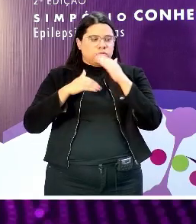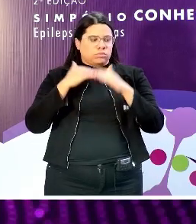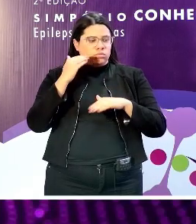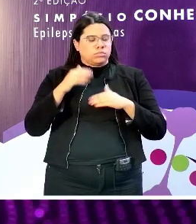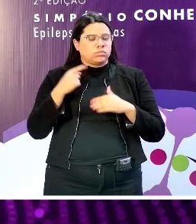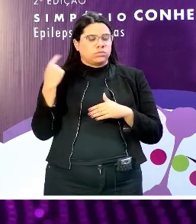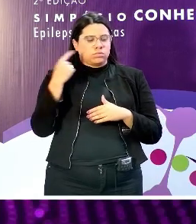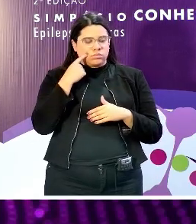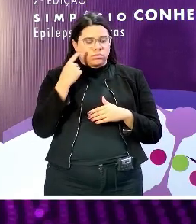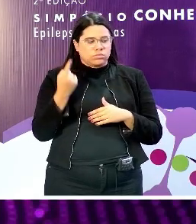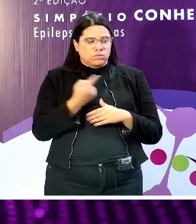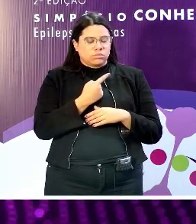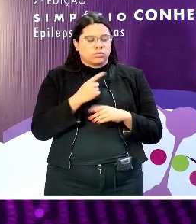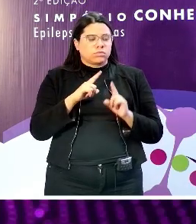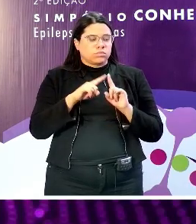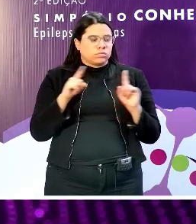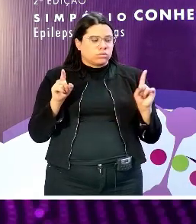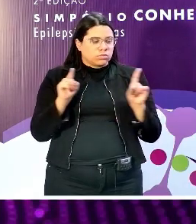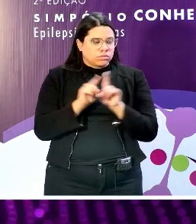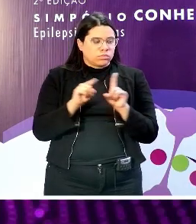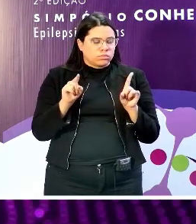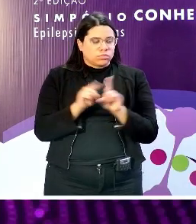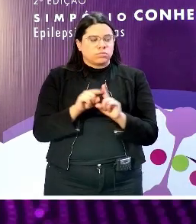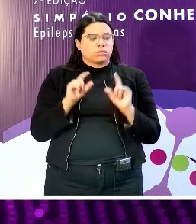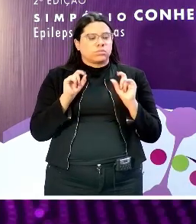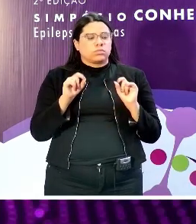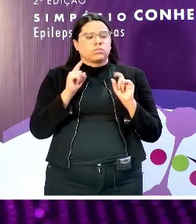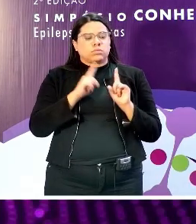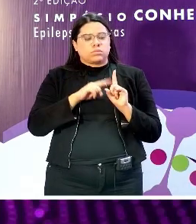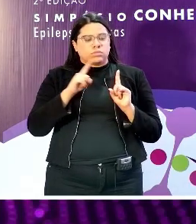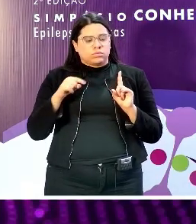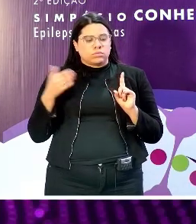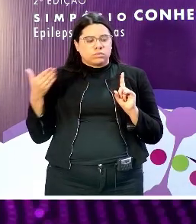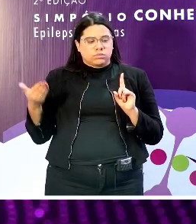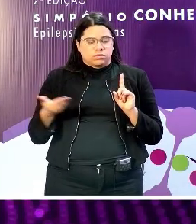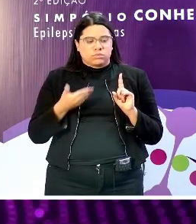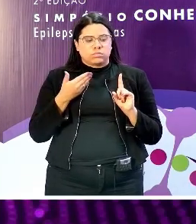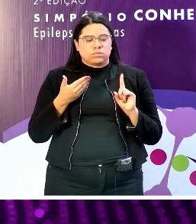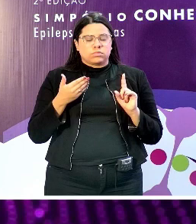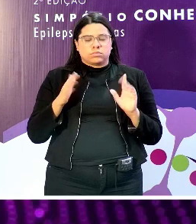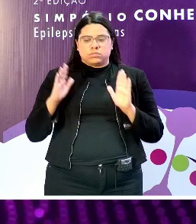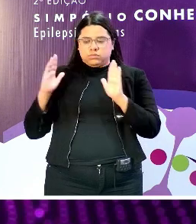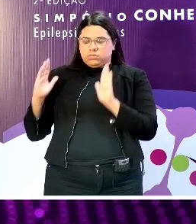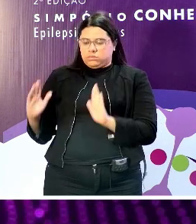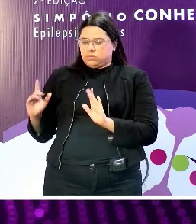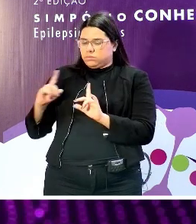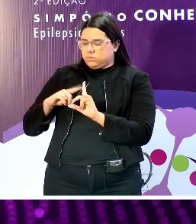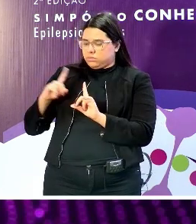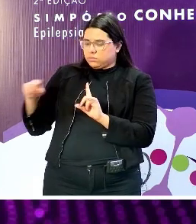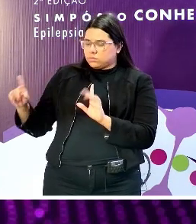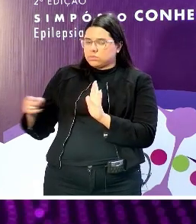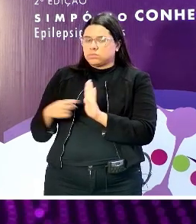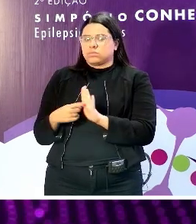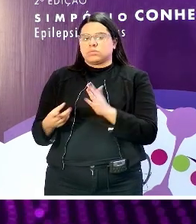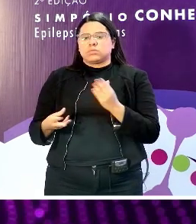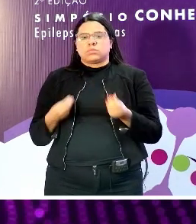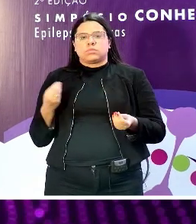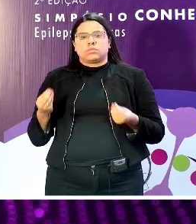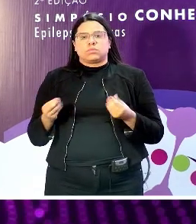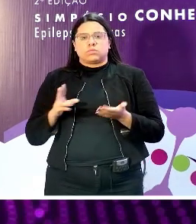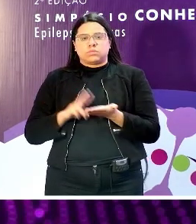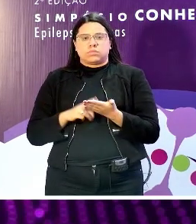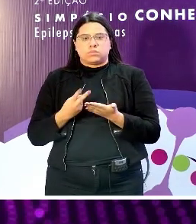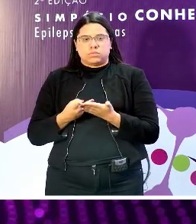fármacos. Só que, ao mesmo tempo, esse gráfico aqui, da direita, ele mostra a incidência de